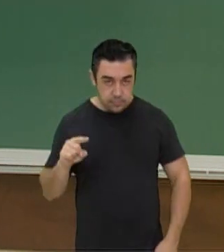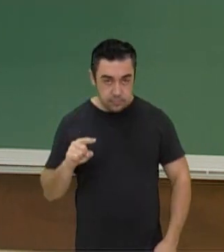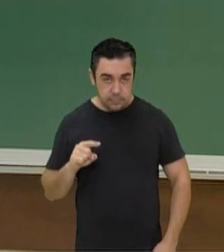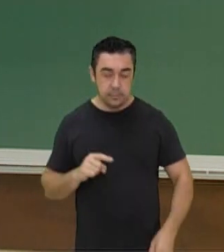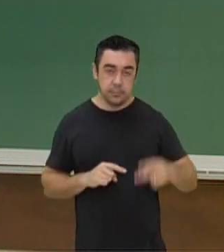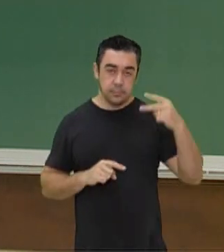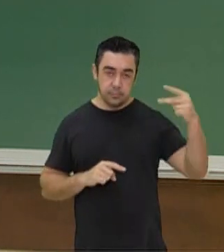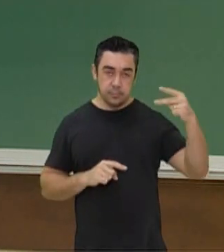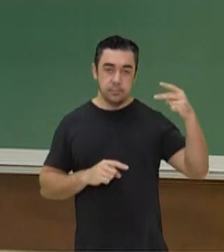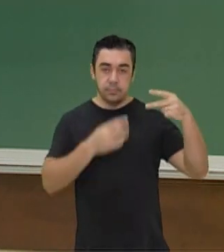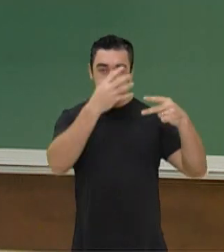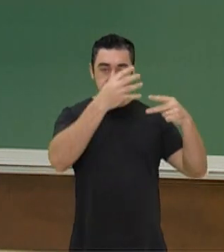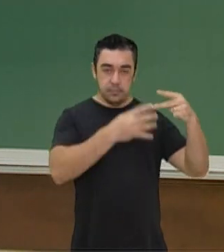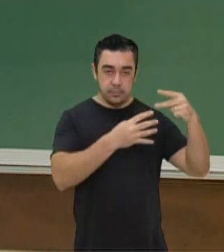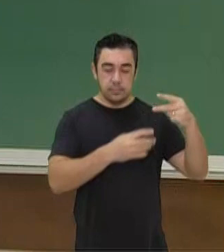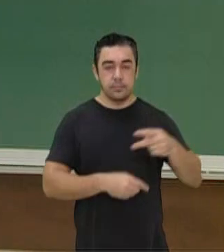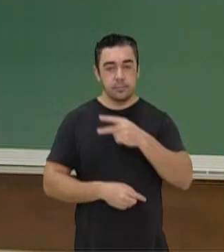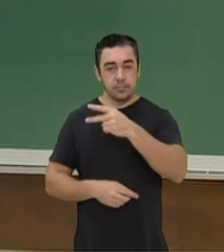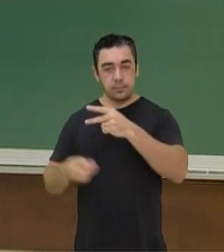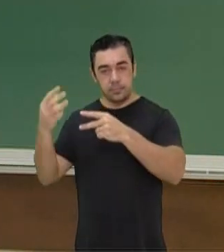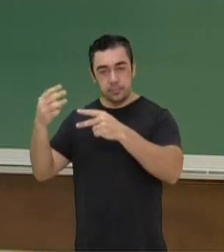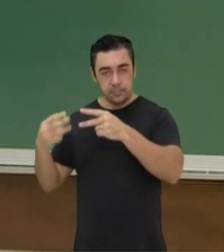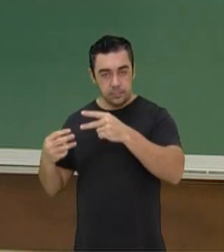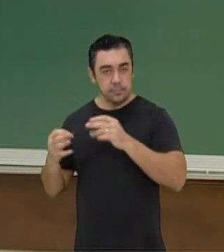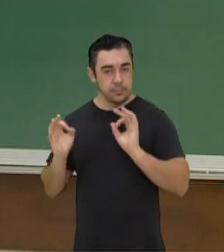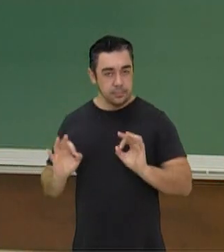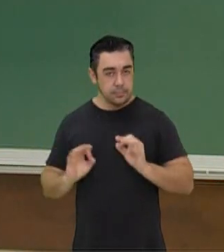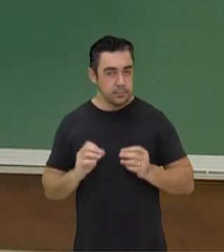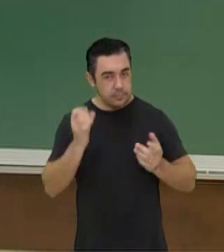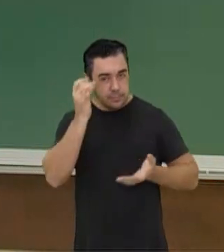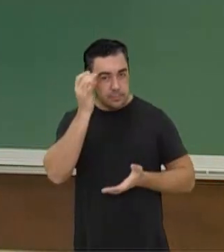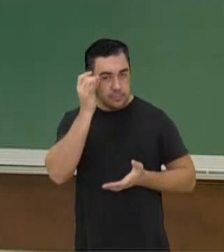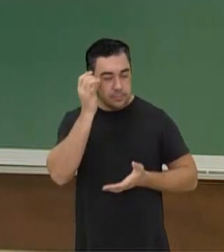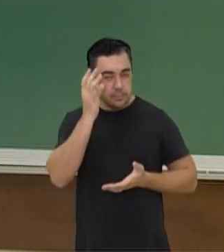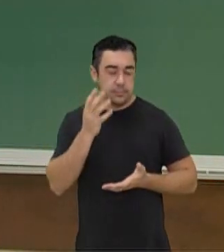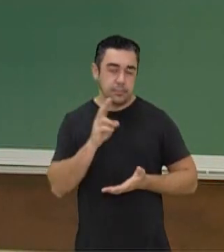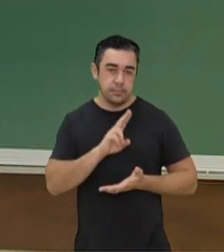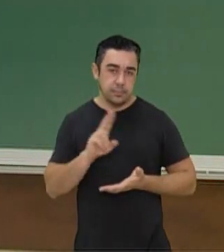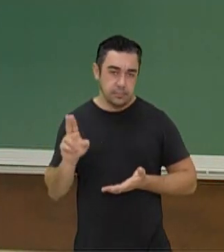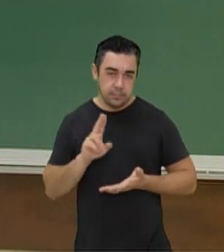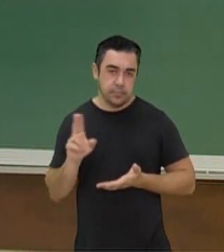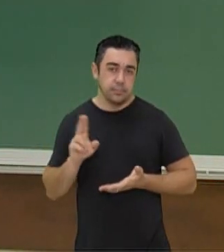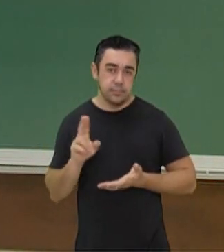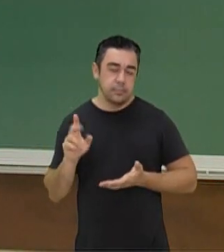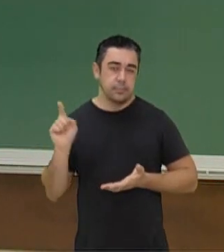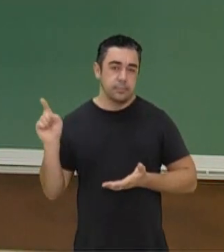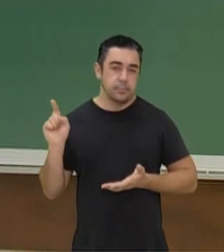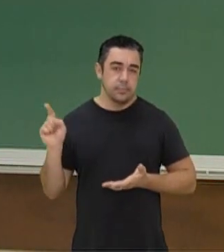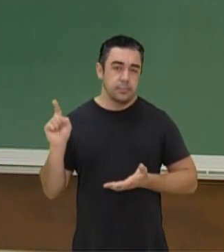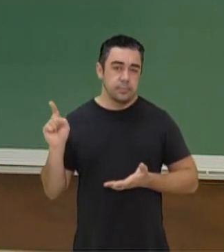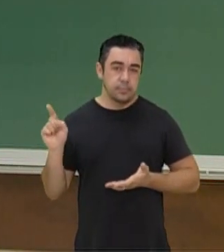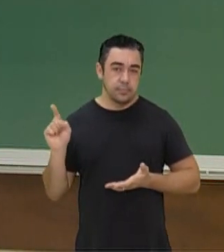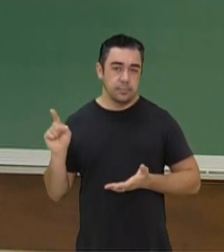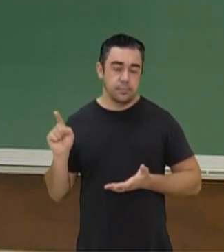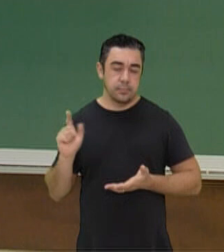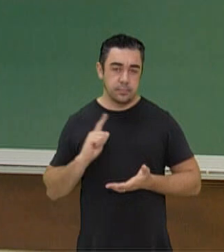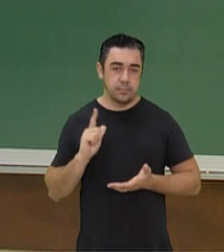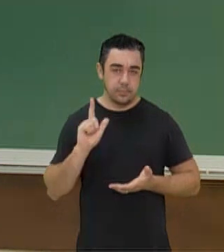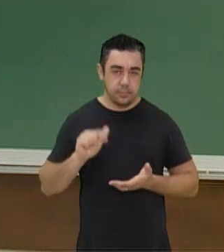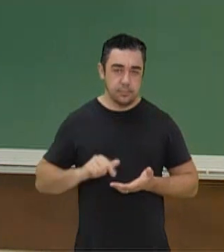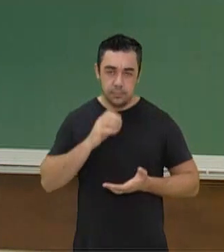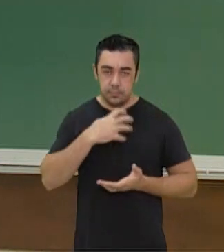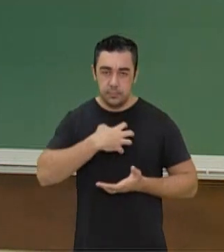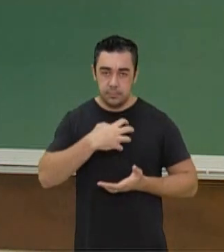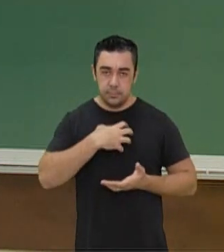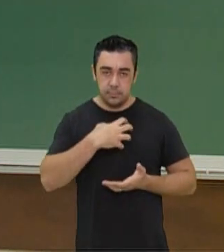2 quartetos, 2 tercetos. Facinho ali, né? O nome, né, desse jogo